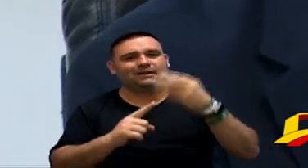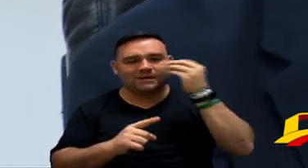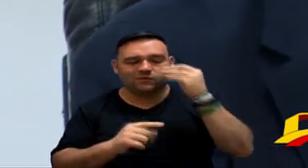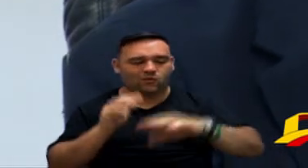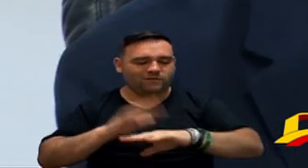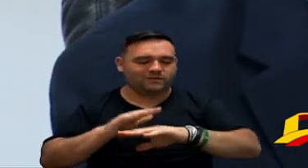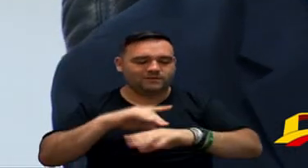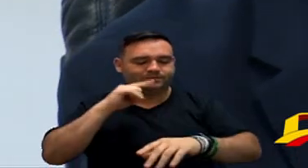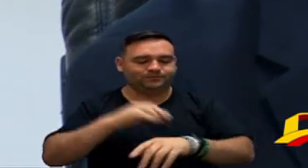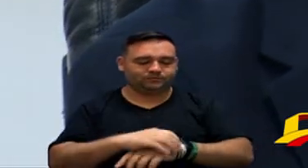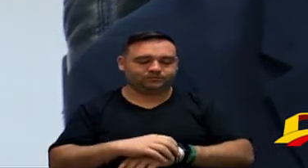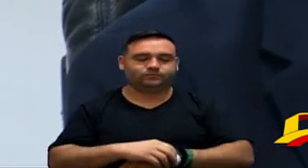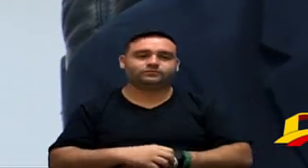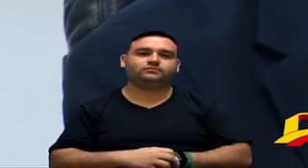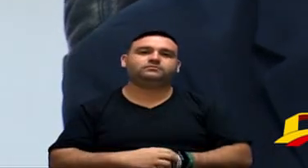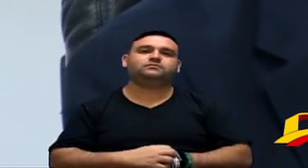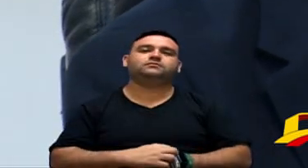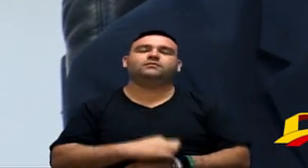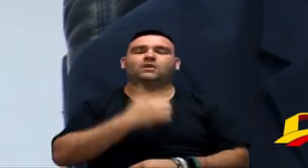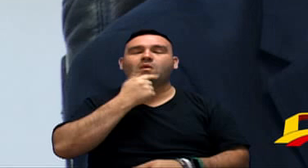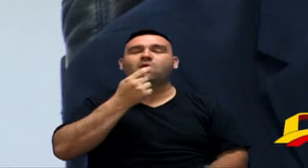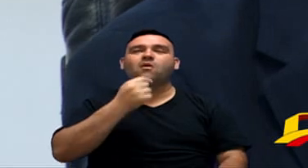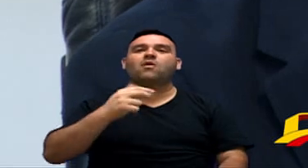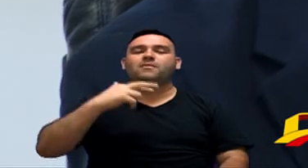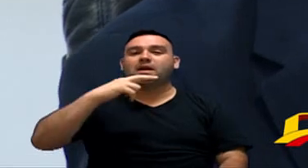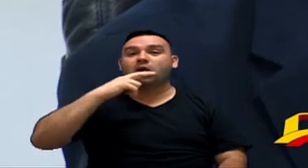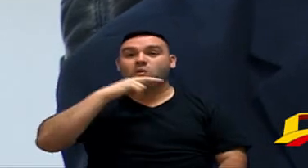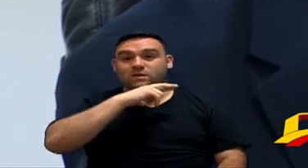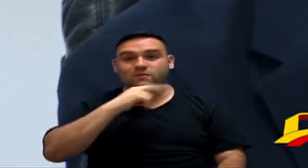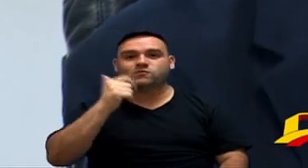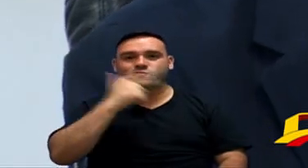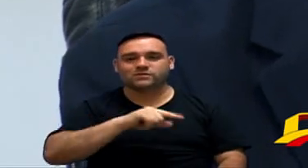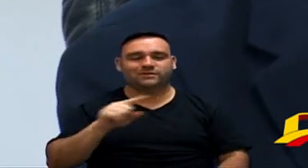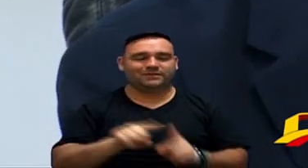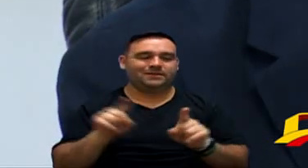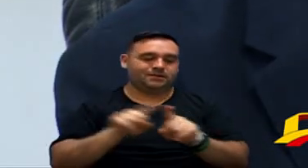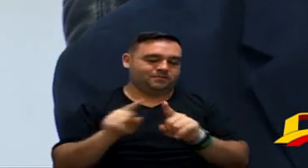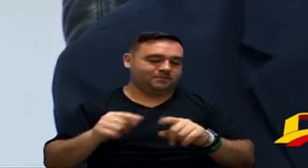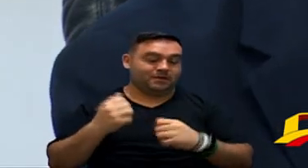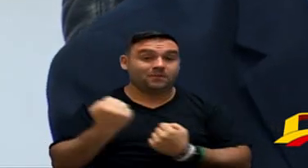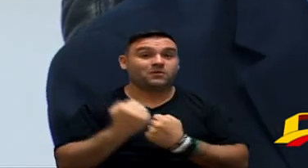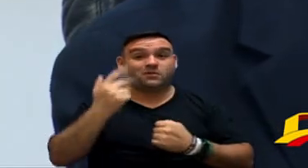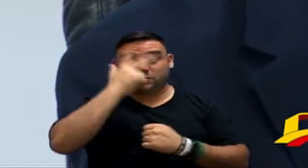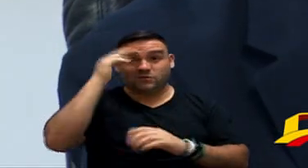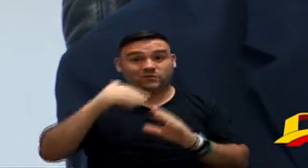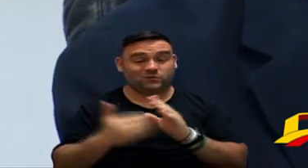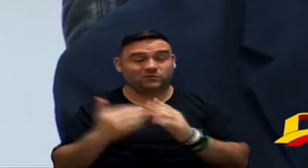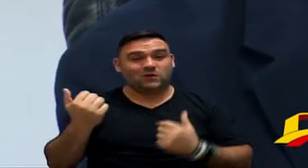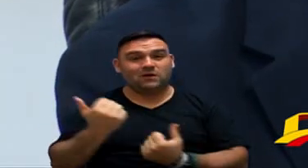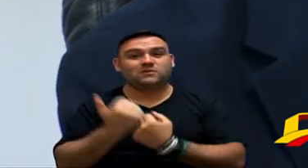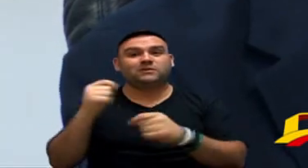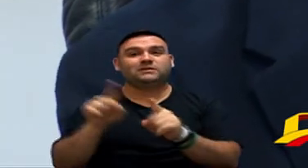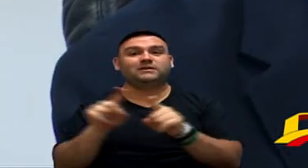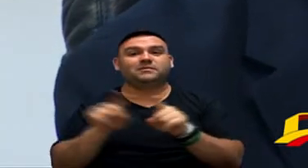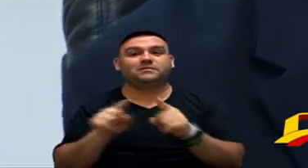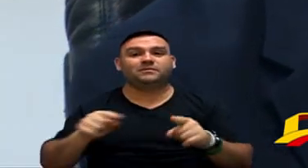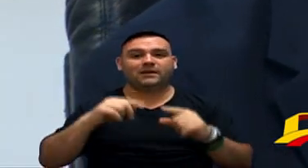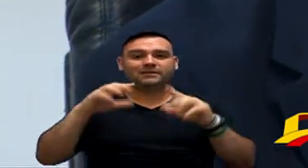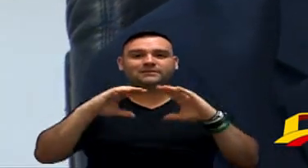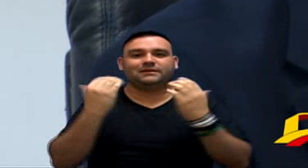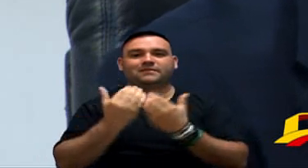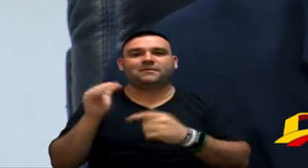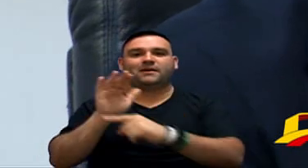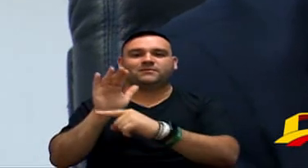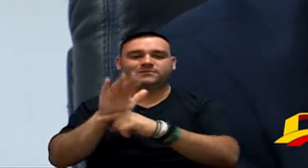e o Rodrigo manda no mandato dele já começou junto com o apoio da população junto com o apoio desse Parlamento aqui